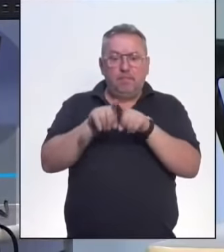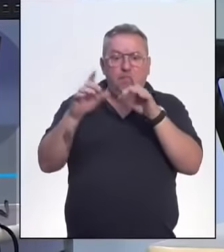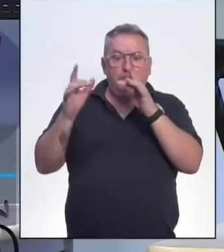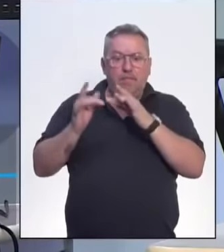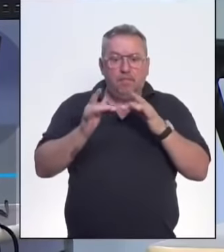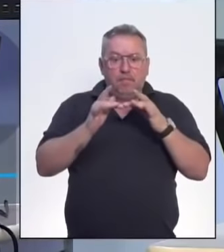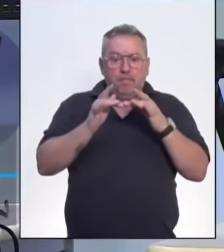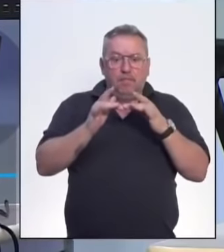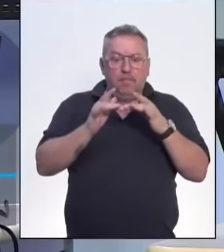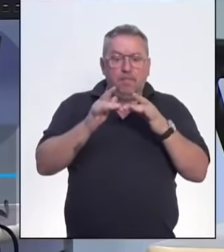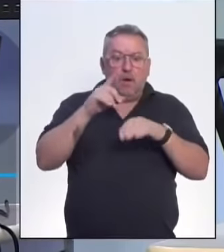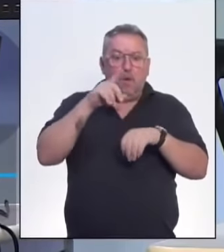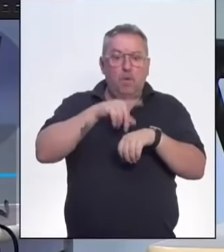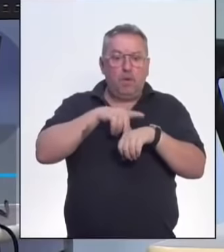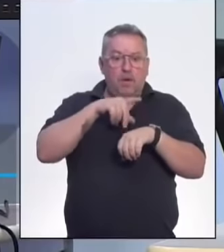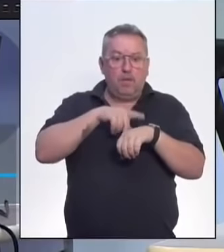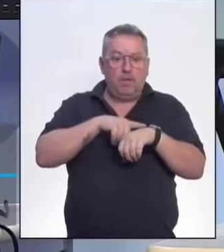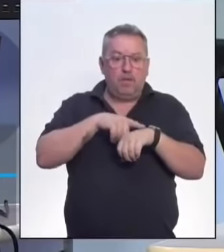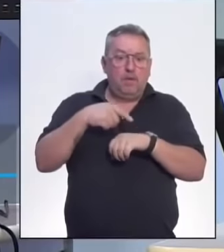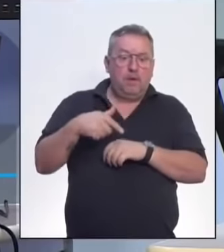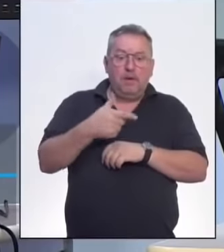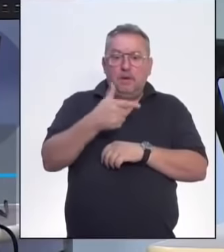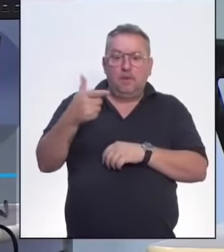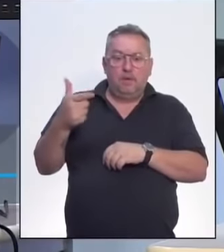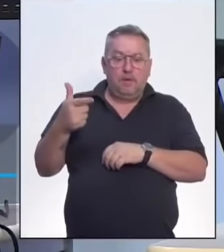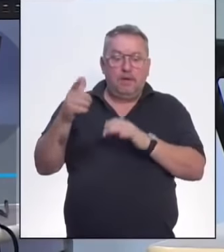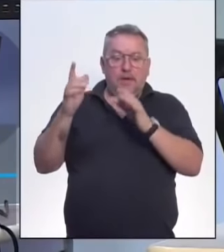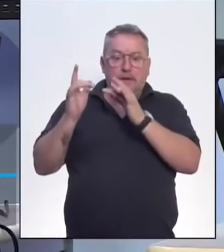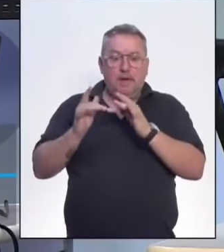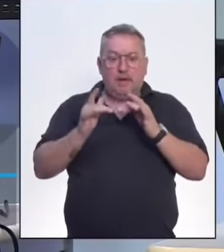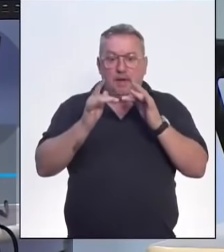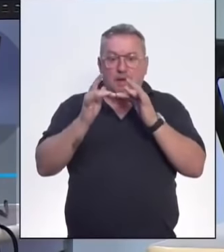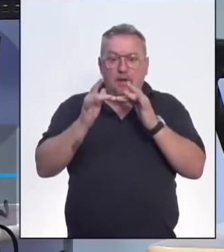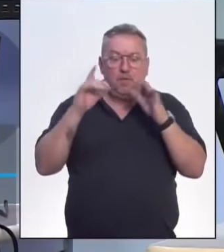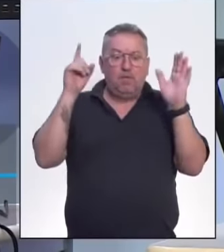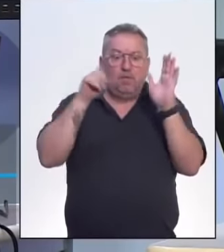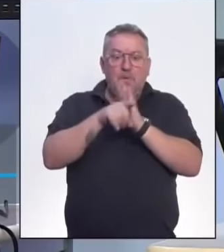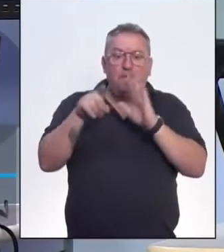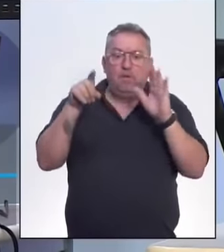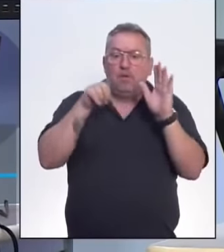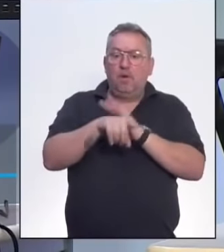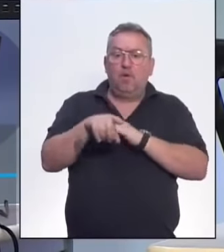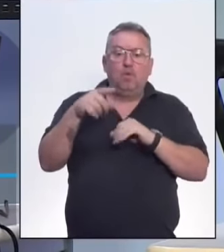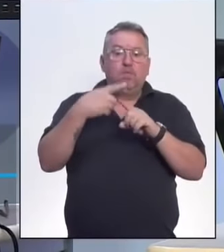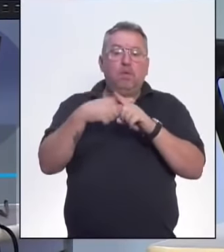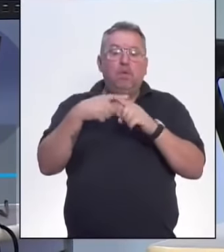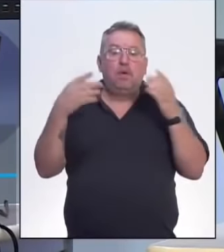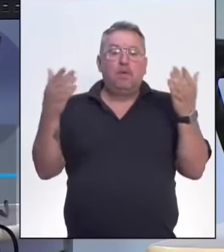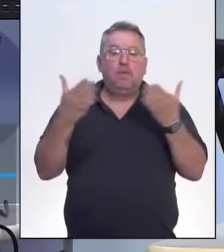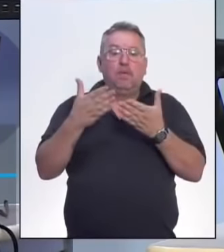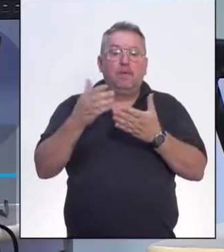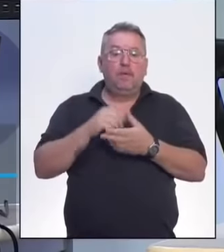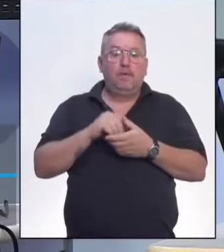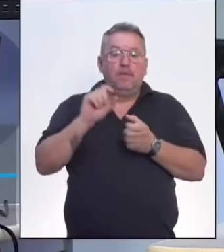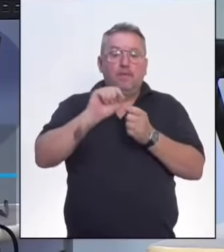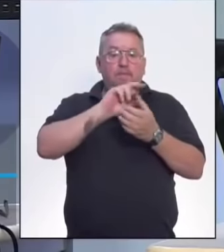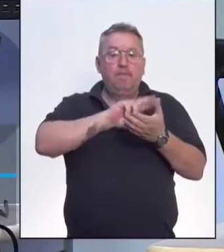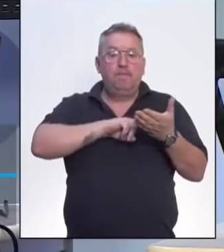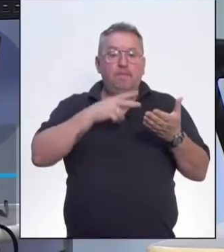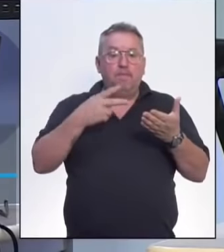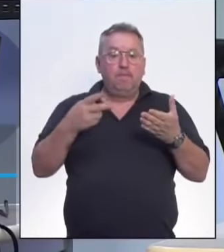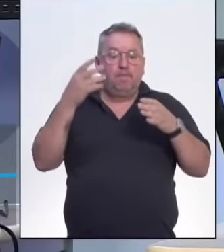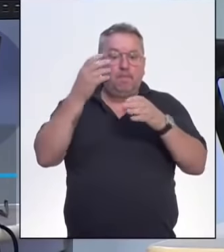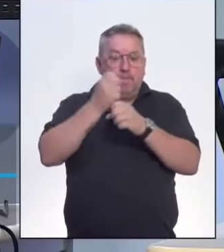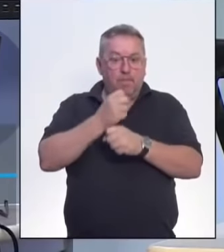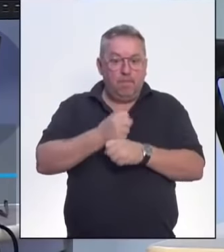aos certos períodos. Não existe essa relação de perguntar os porquês nesse momento, fazer essa interpretação de